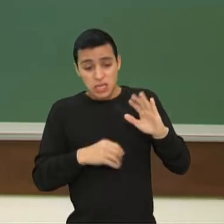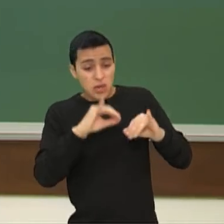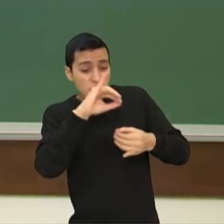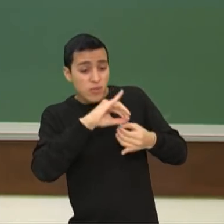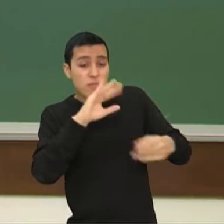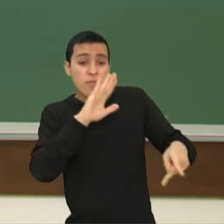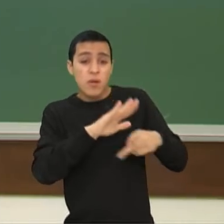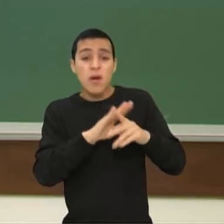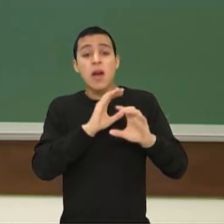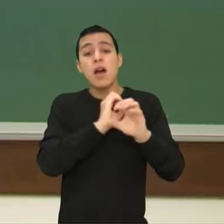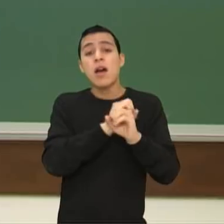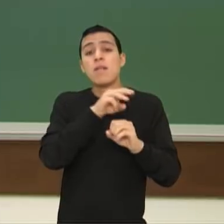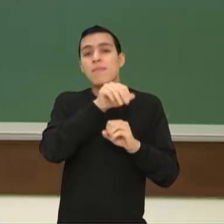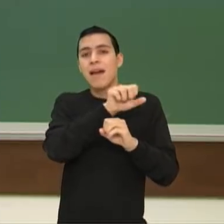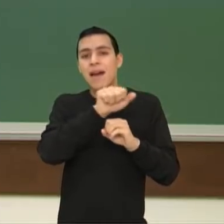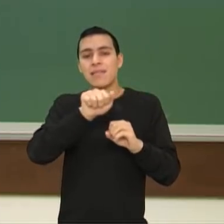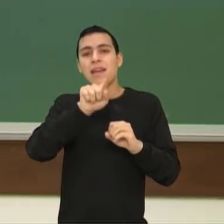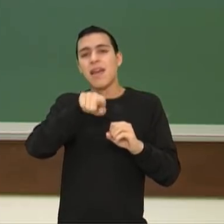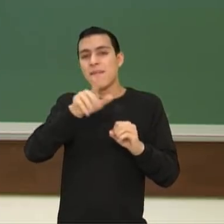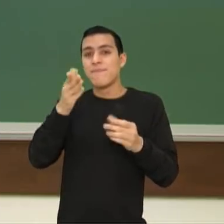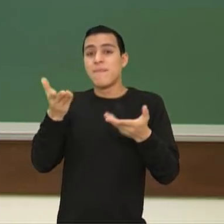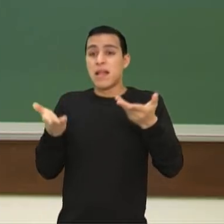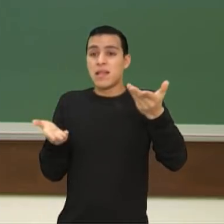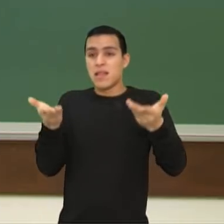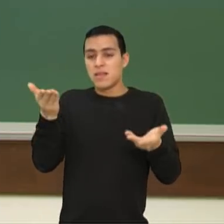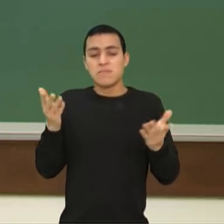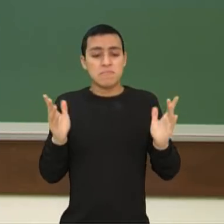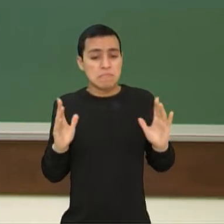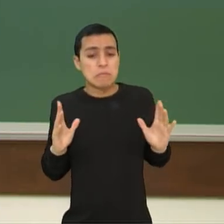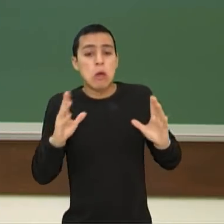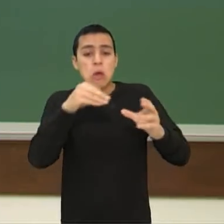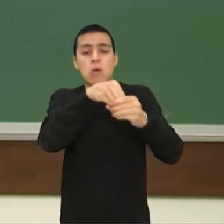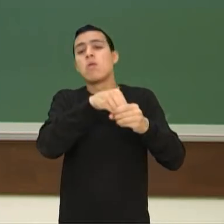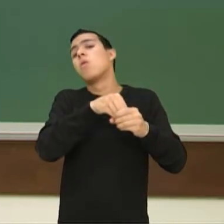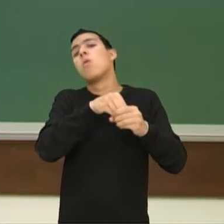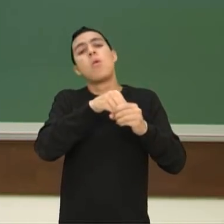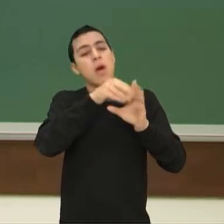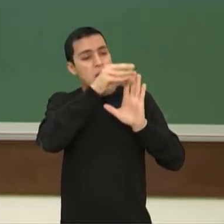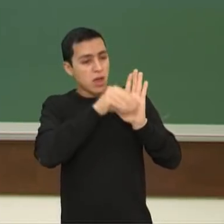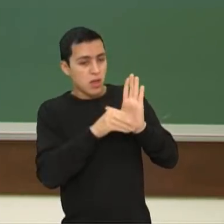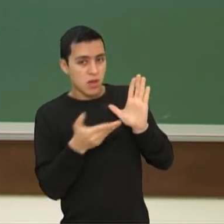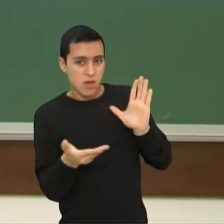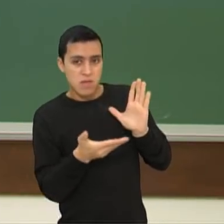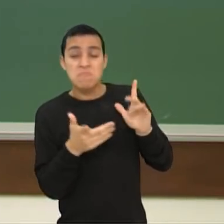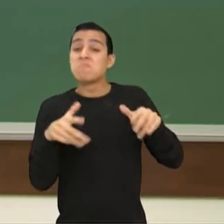específico que mede a massa, a balança. Então, tudo isso nós aprendemos hoje.